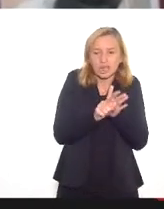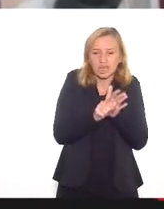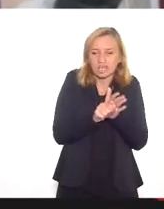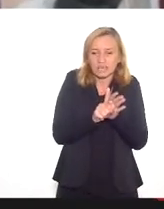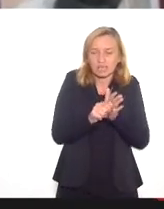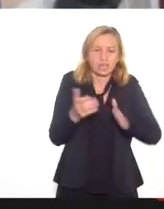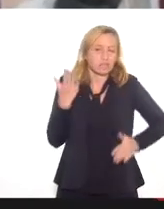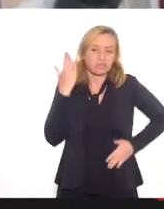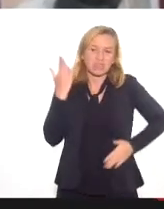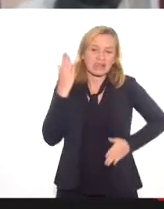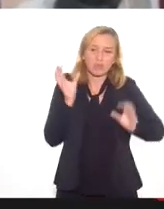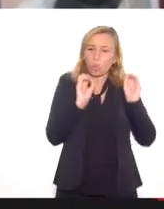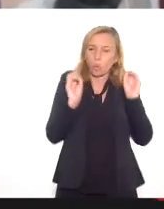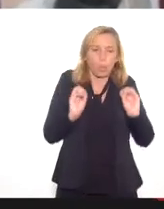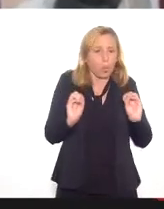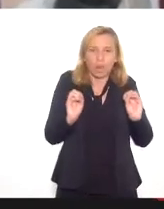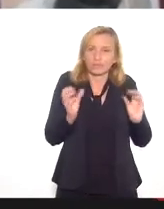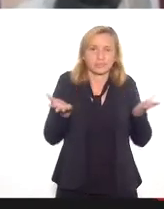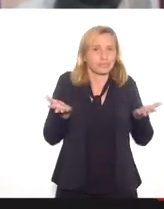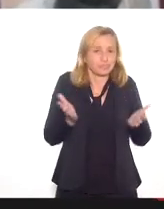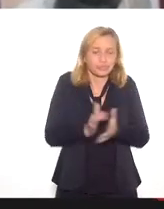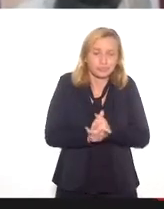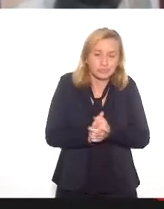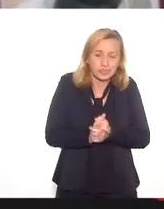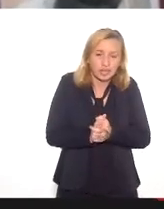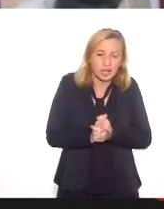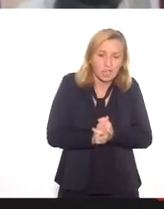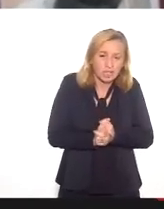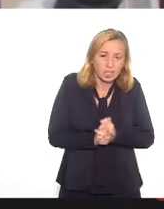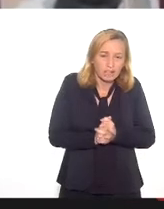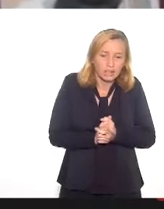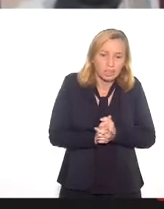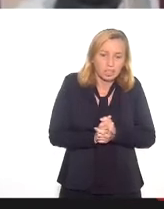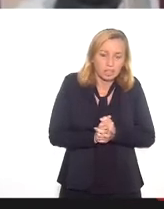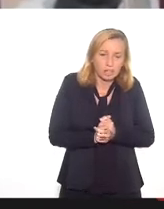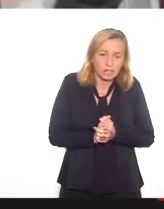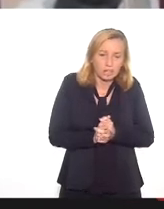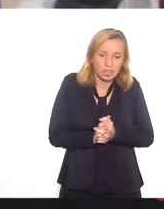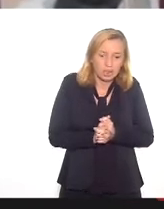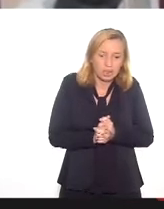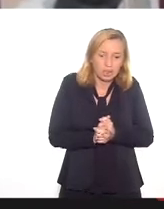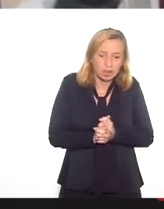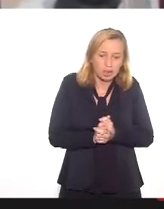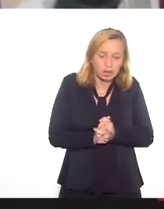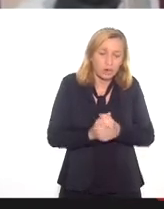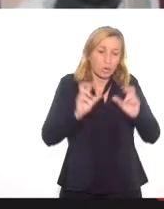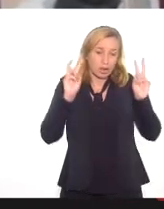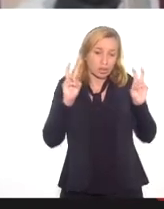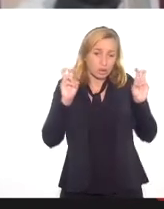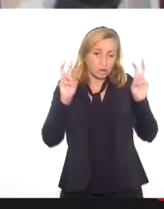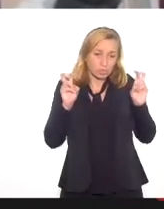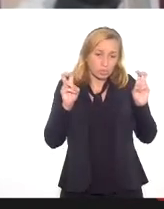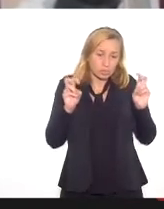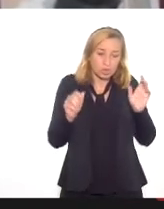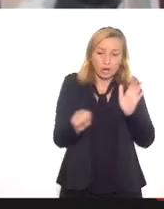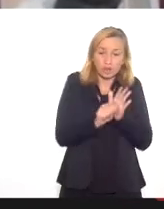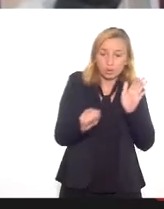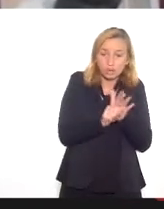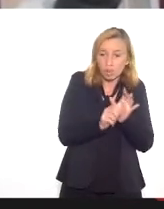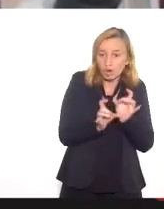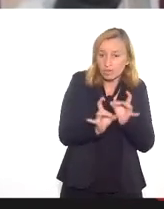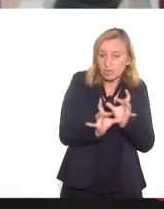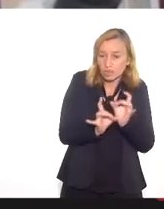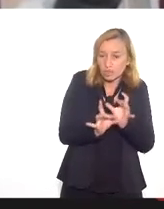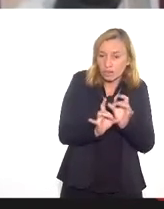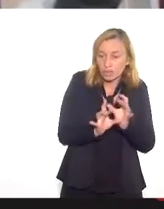o tráfico de drogas, ou seja, o ataque, a questão do tráfico de drogas tem